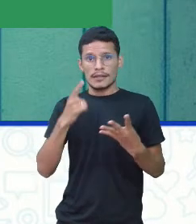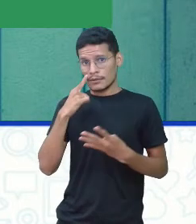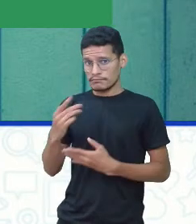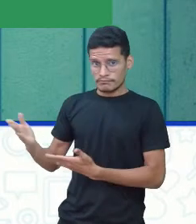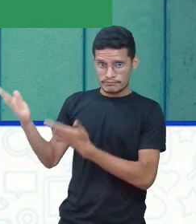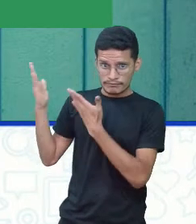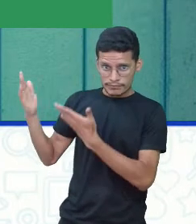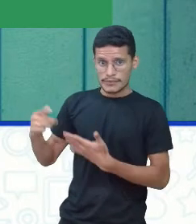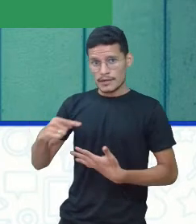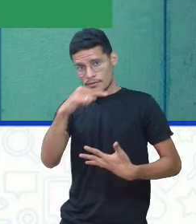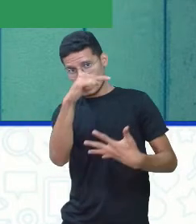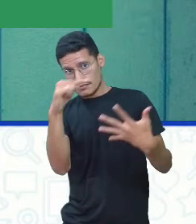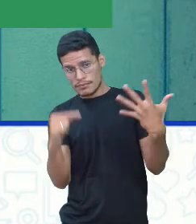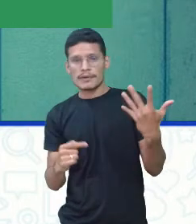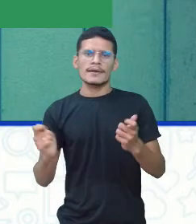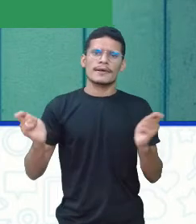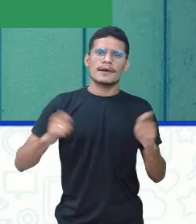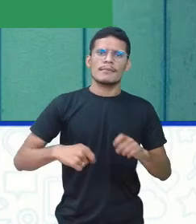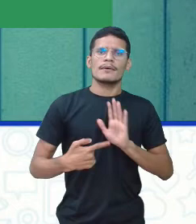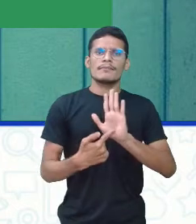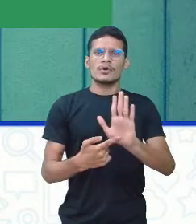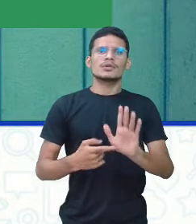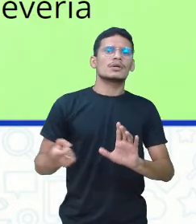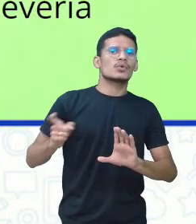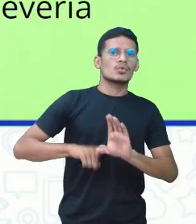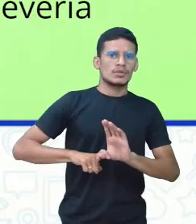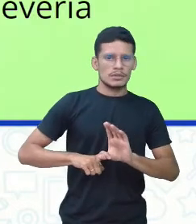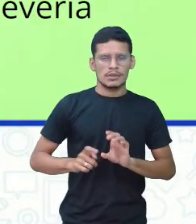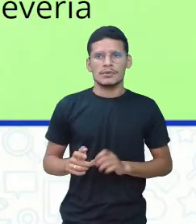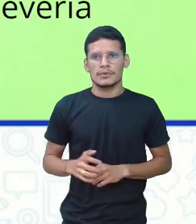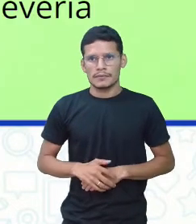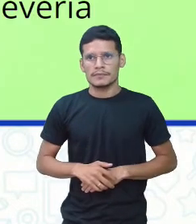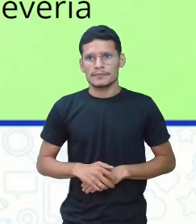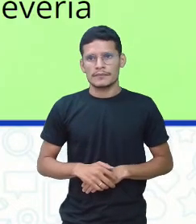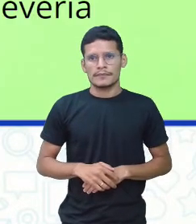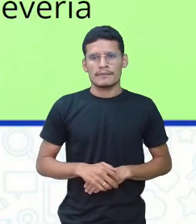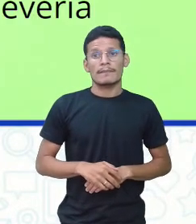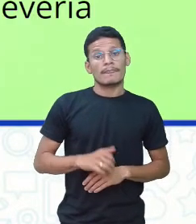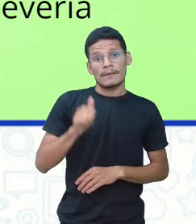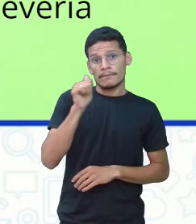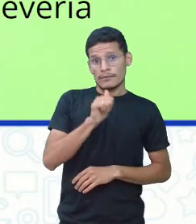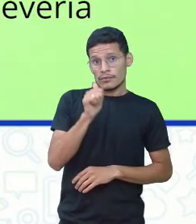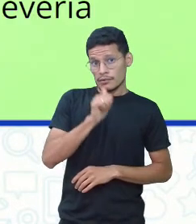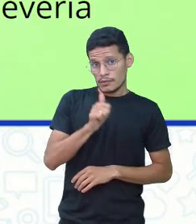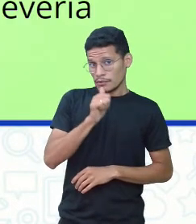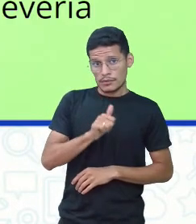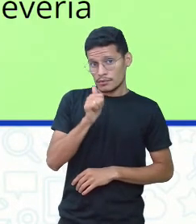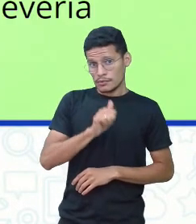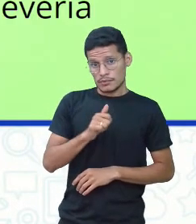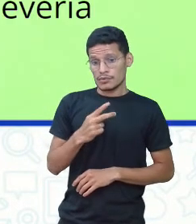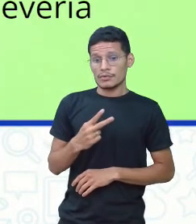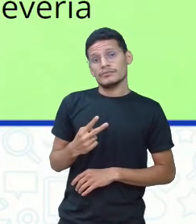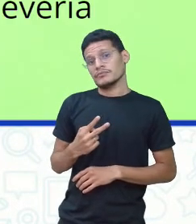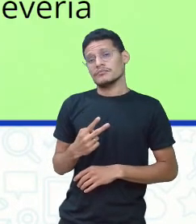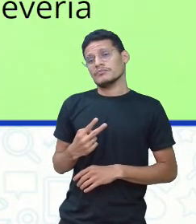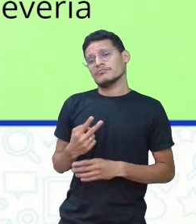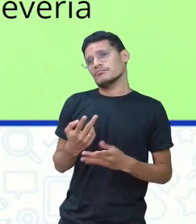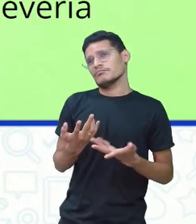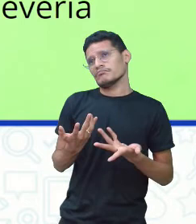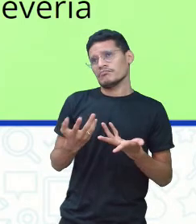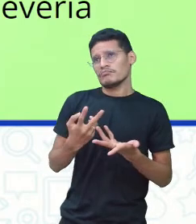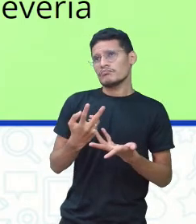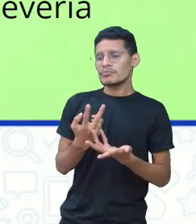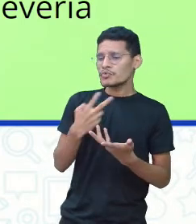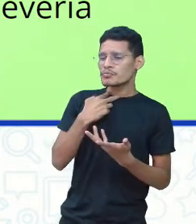Então, todas essas que dão a ideia de condição. Então, a mulher não deveria esperar João